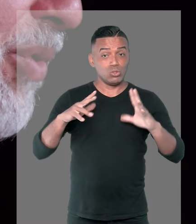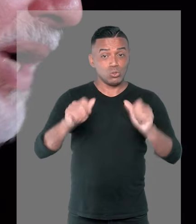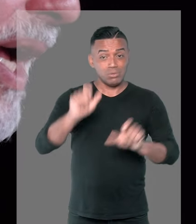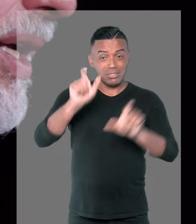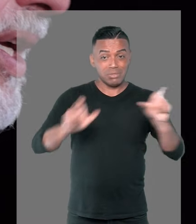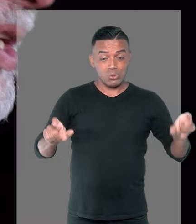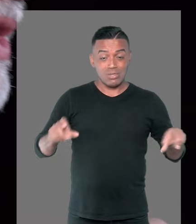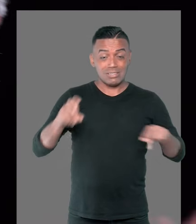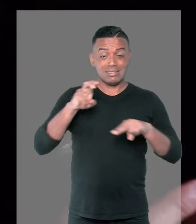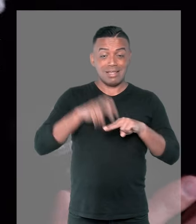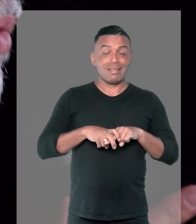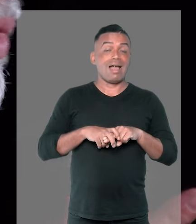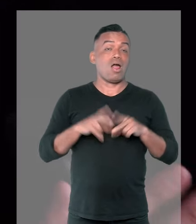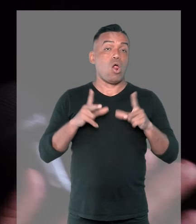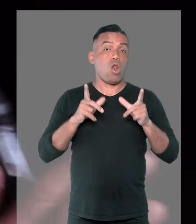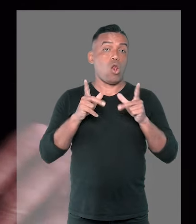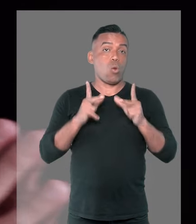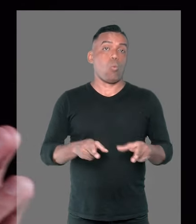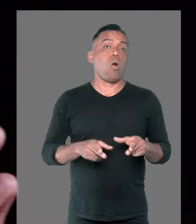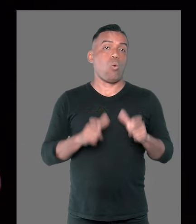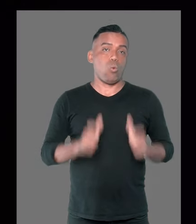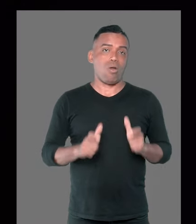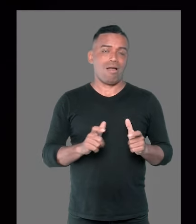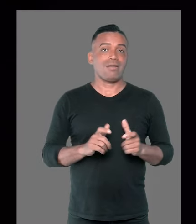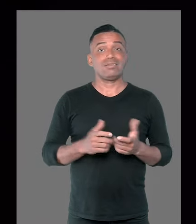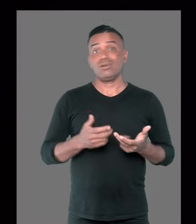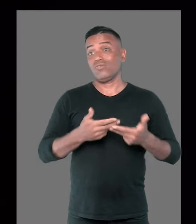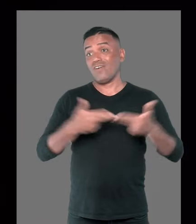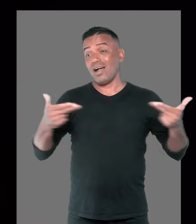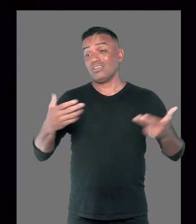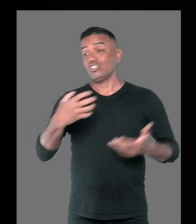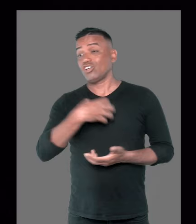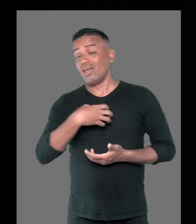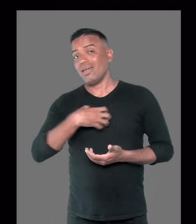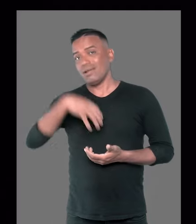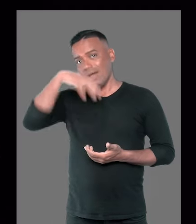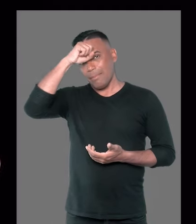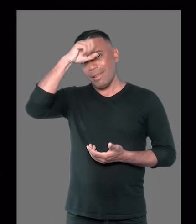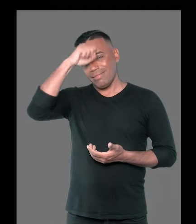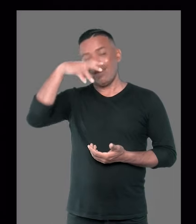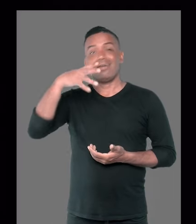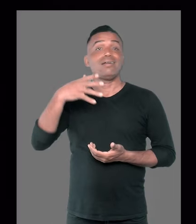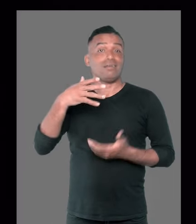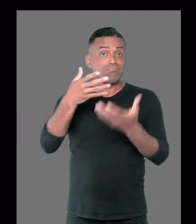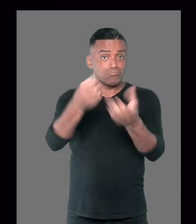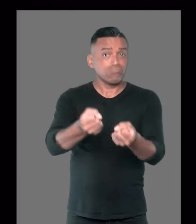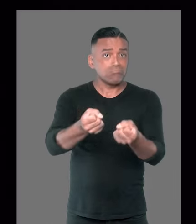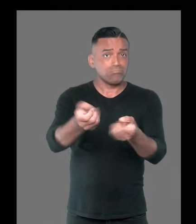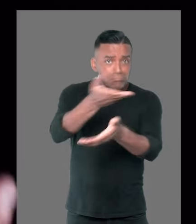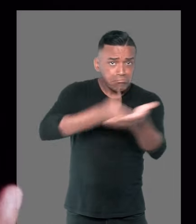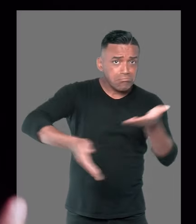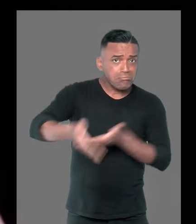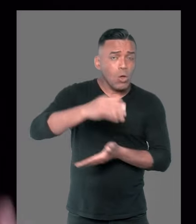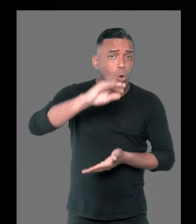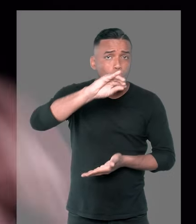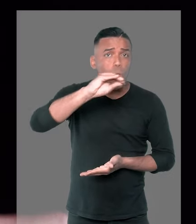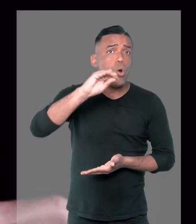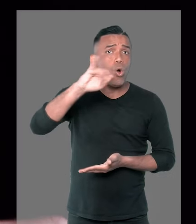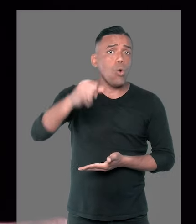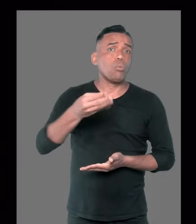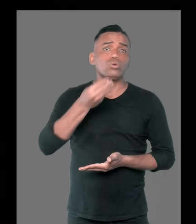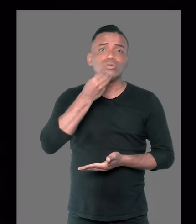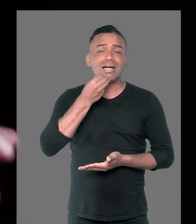tempo no mesmo lugar existem muitas outras formas de aprender que permitem que você aprenda desde que as oportunidades de aprendizado